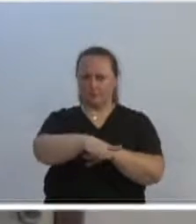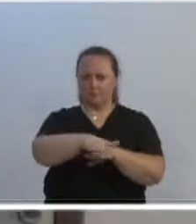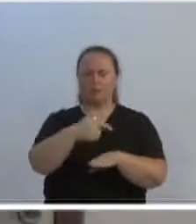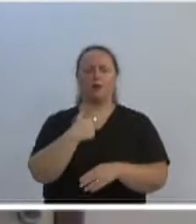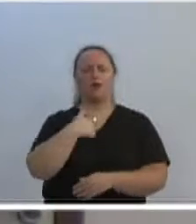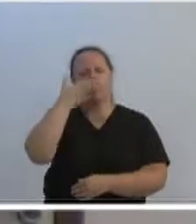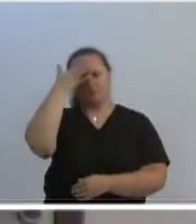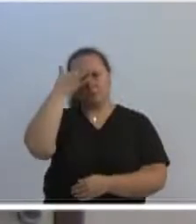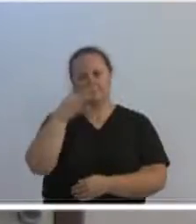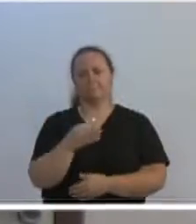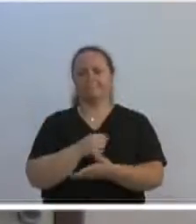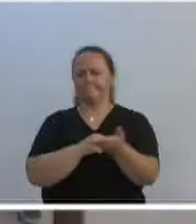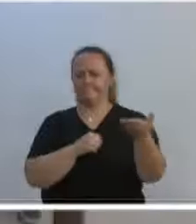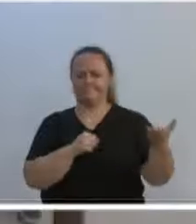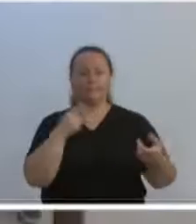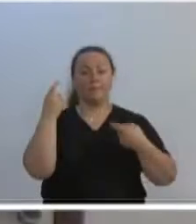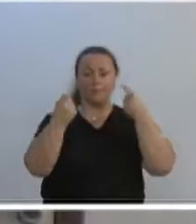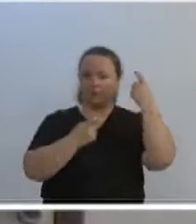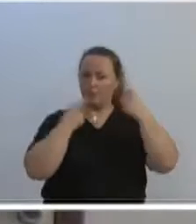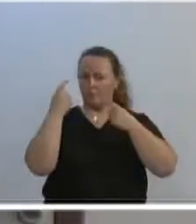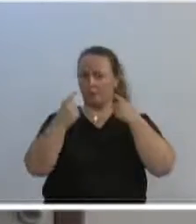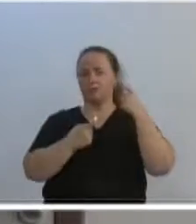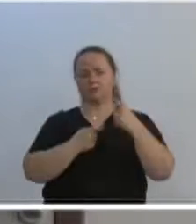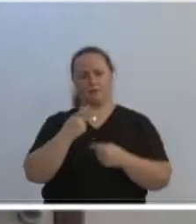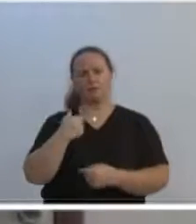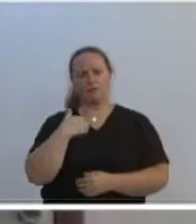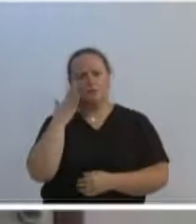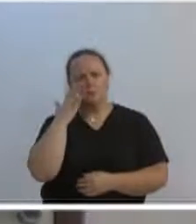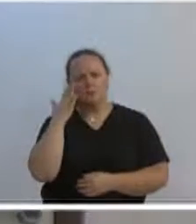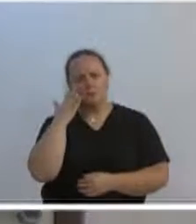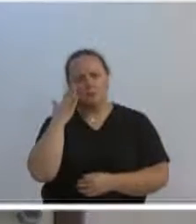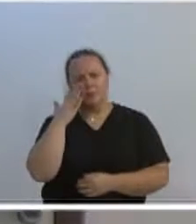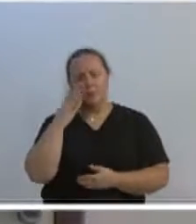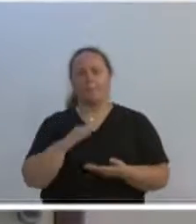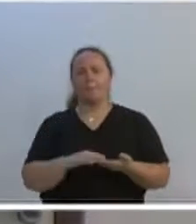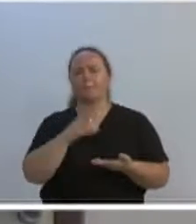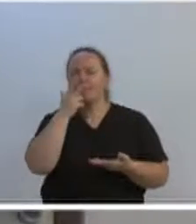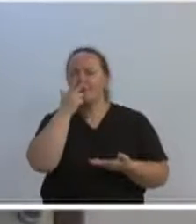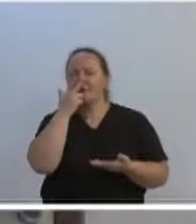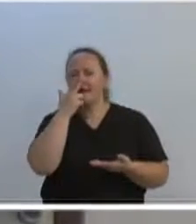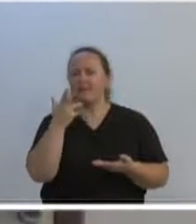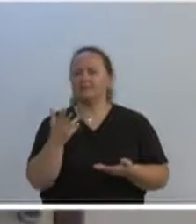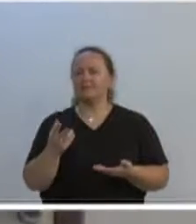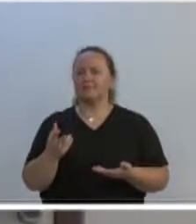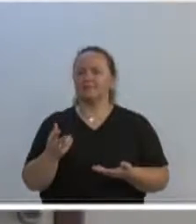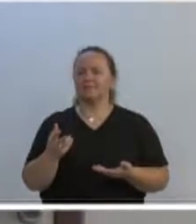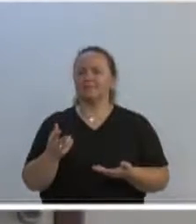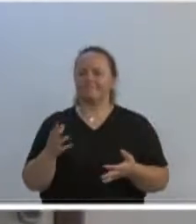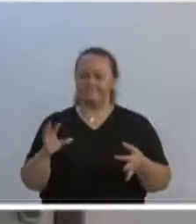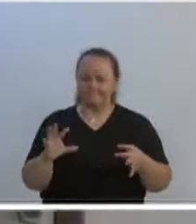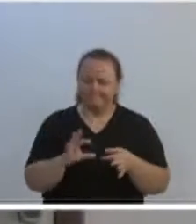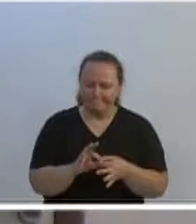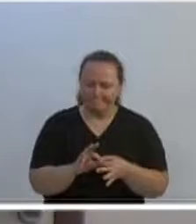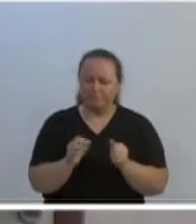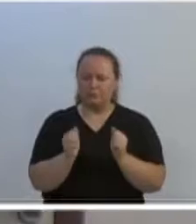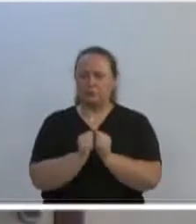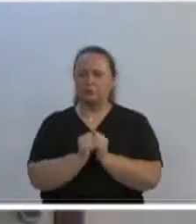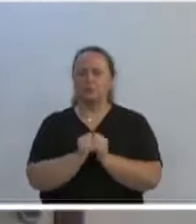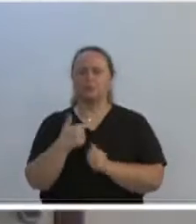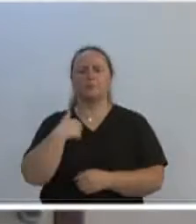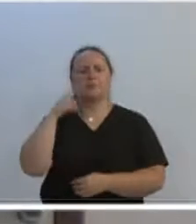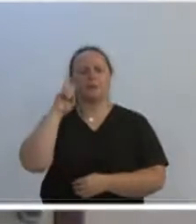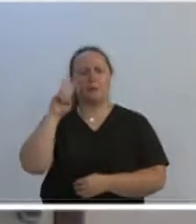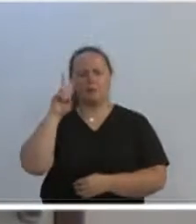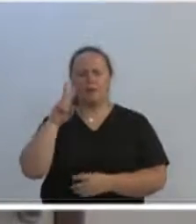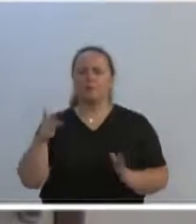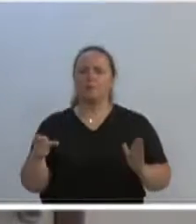Excelência a preocupação de haver ou de parecer que é uma venda casada. Lembro-me que, à época da discussão, o PROCON